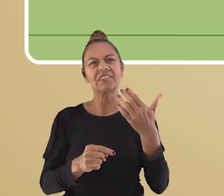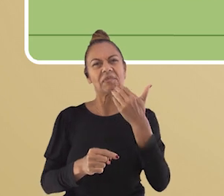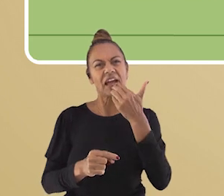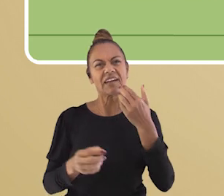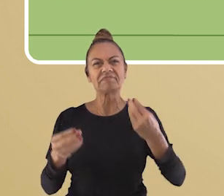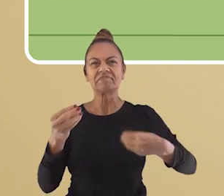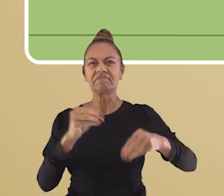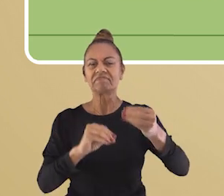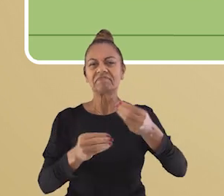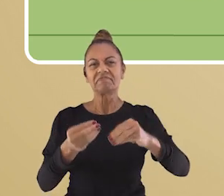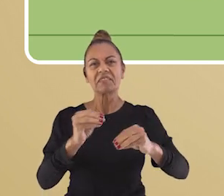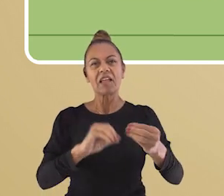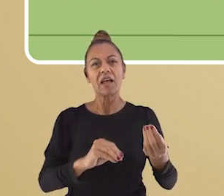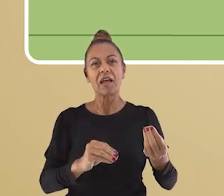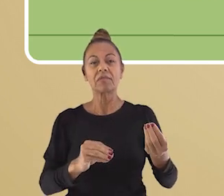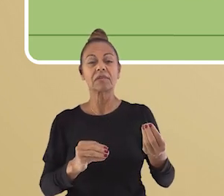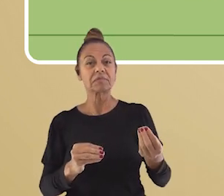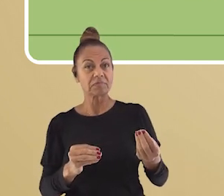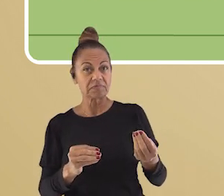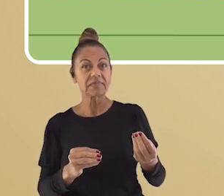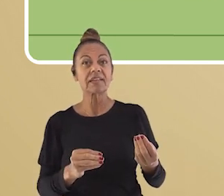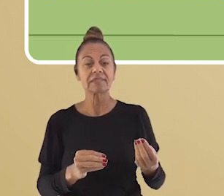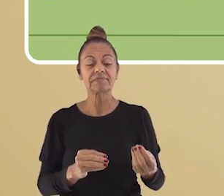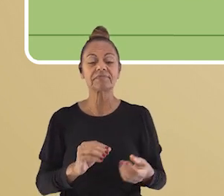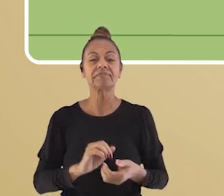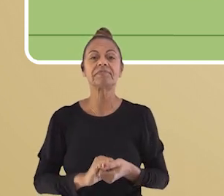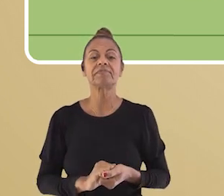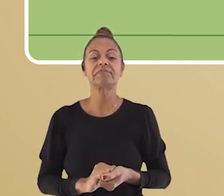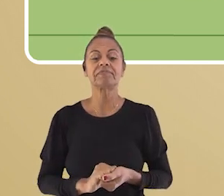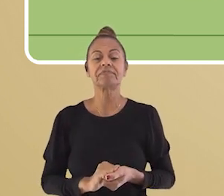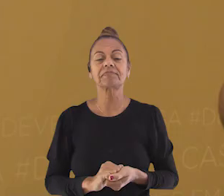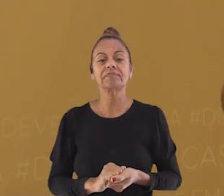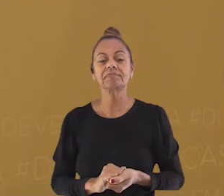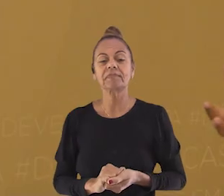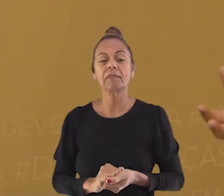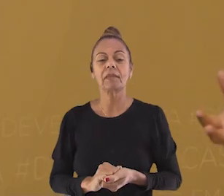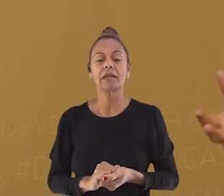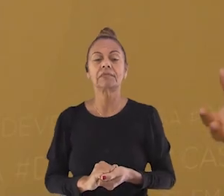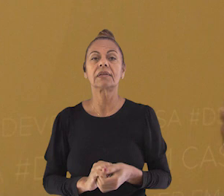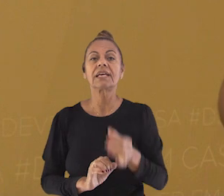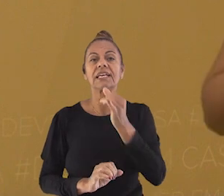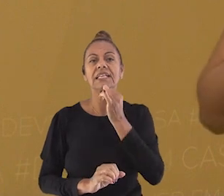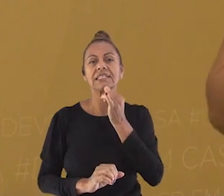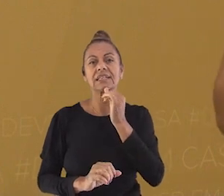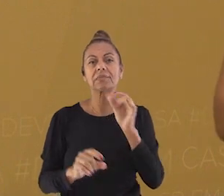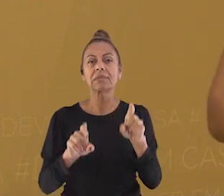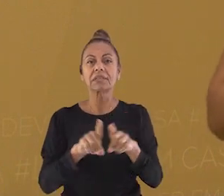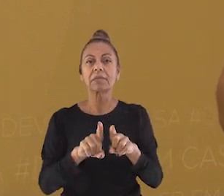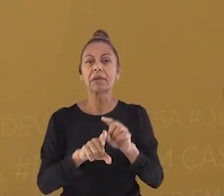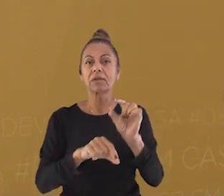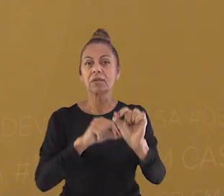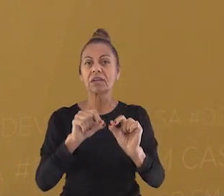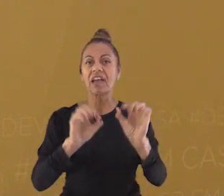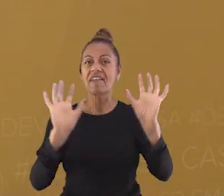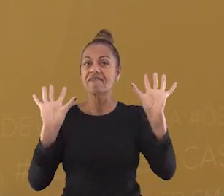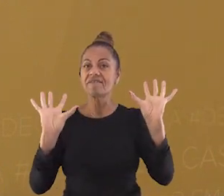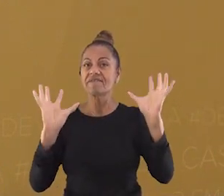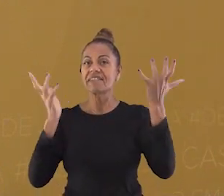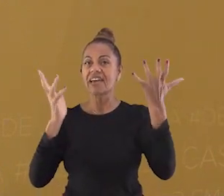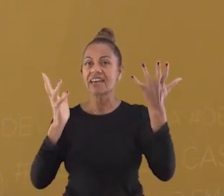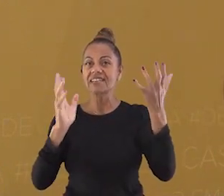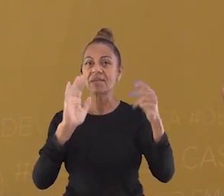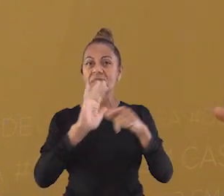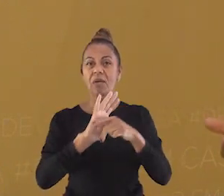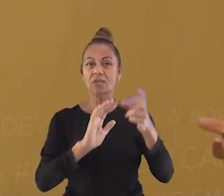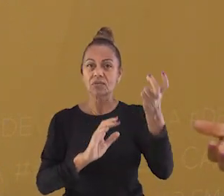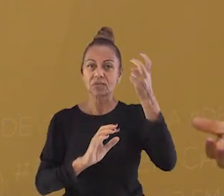trazidos pelos imigrantes, como por exemplo o alho e a cebola. Outro exemplo são as festas culturais,